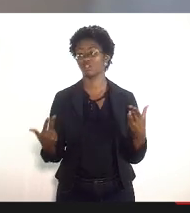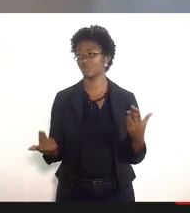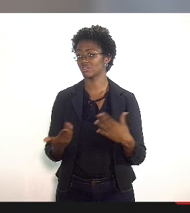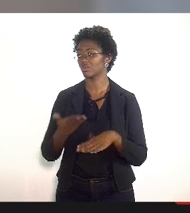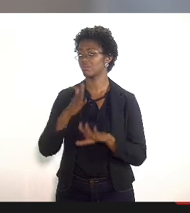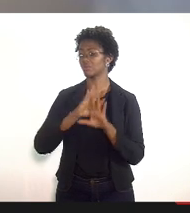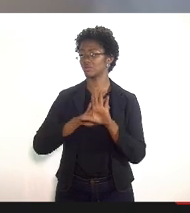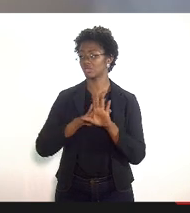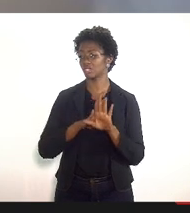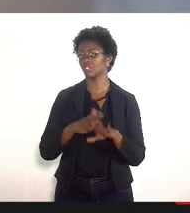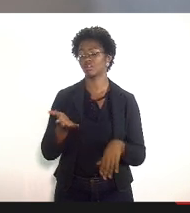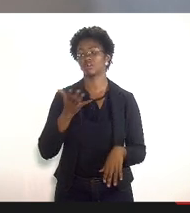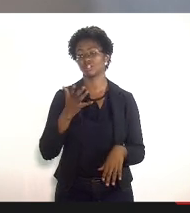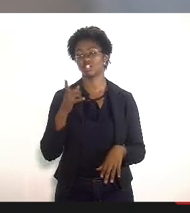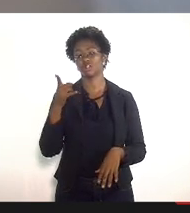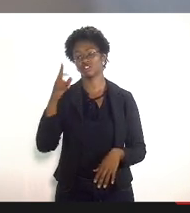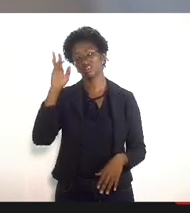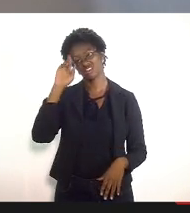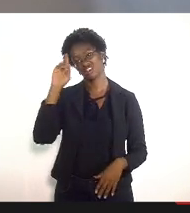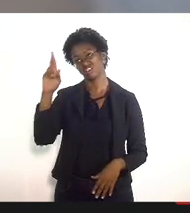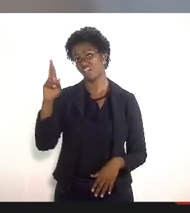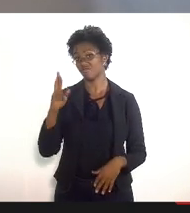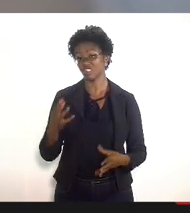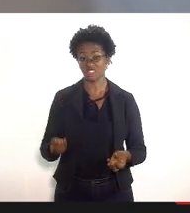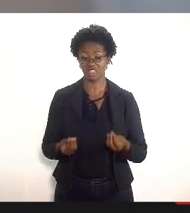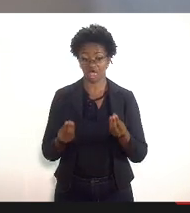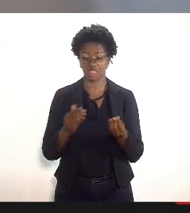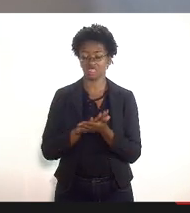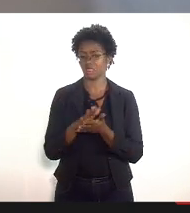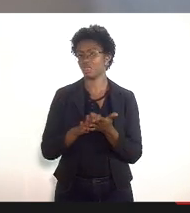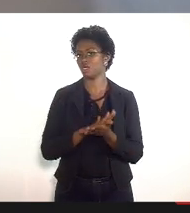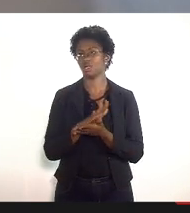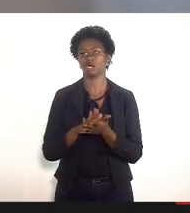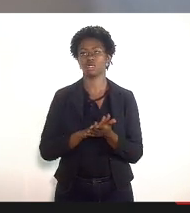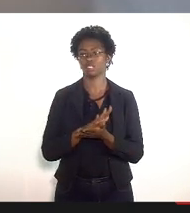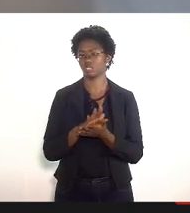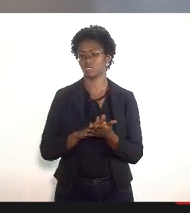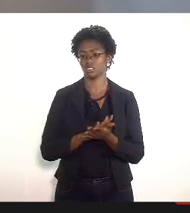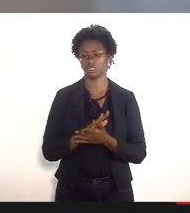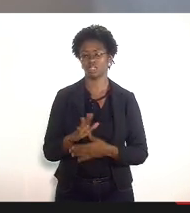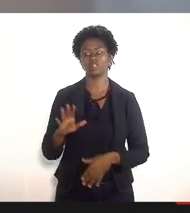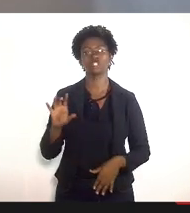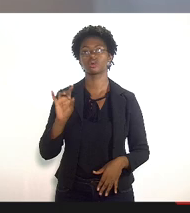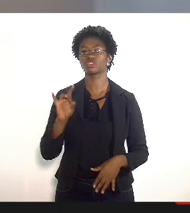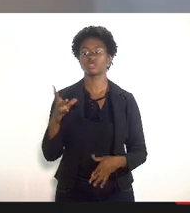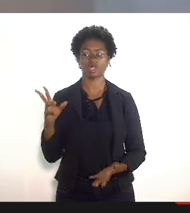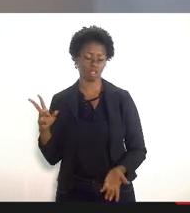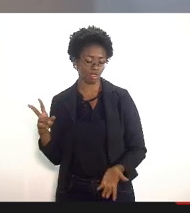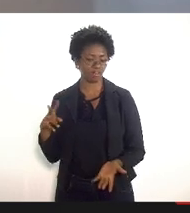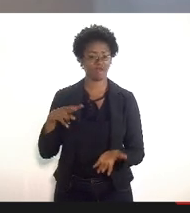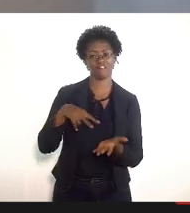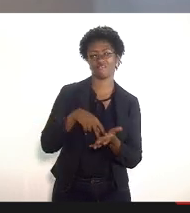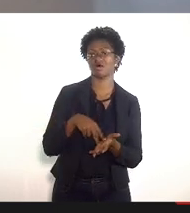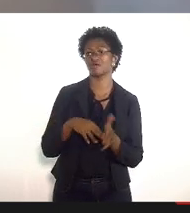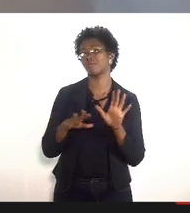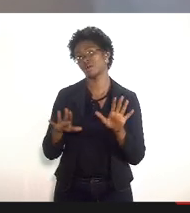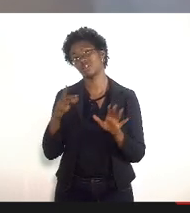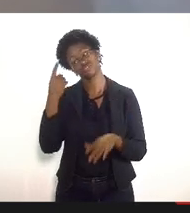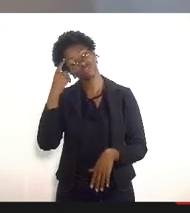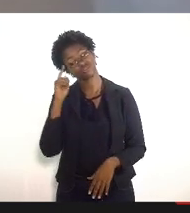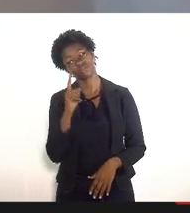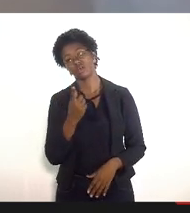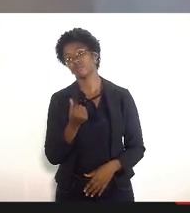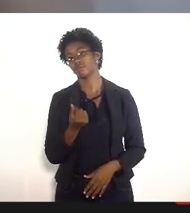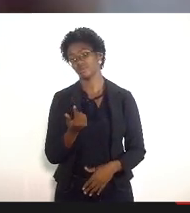queria nenhum empresário dar nada para ninguém. O empresário vende caro. O problema é que nós não sabemos o preço